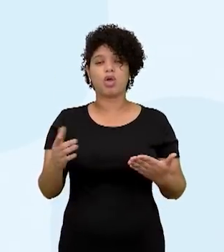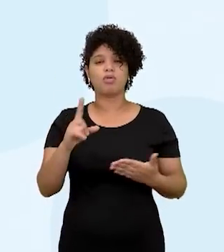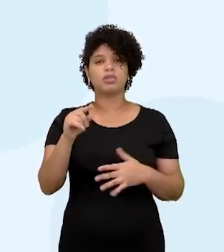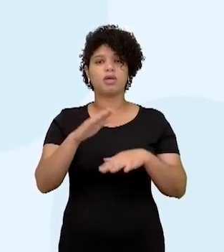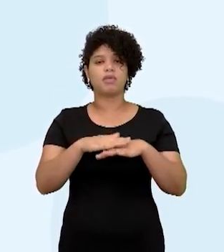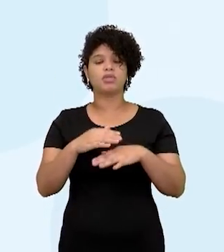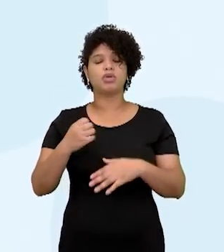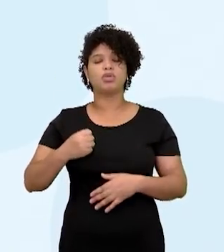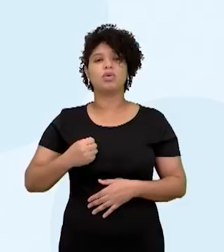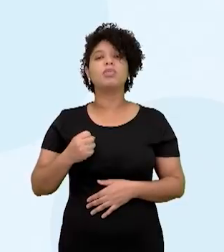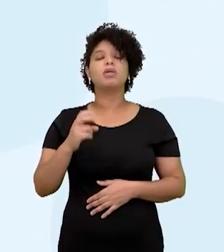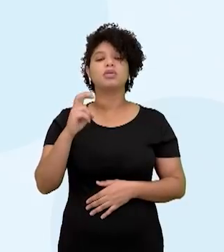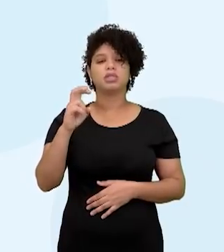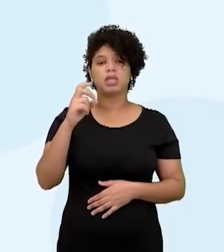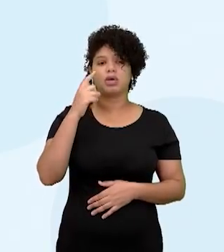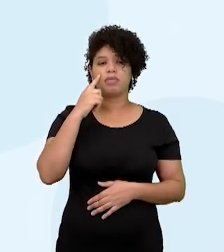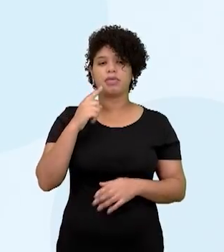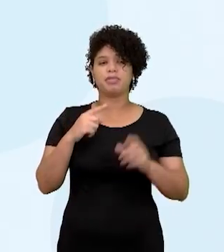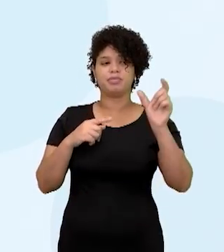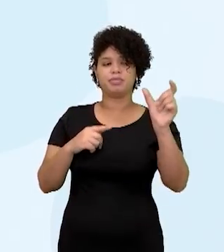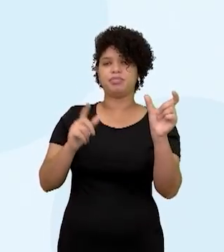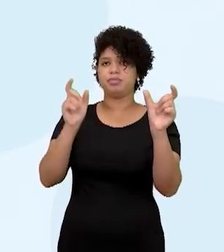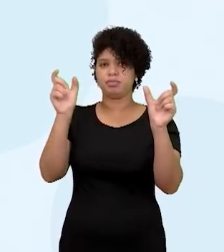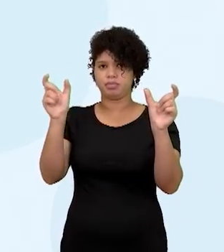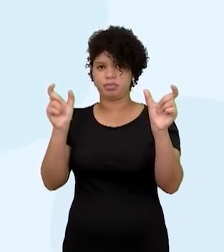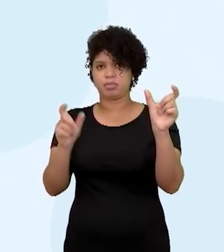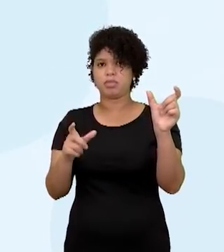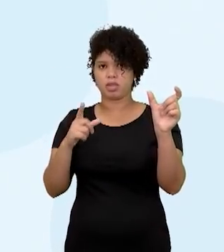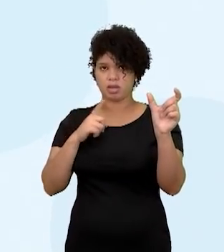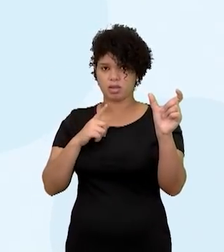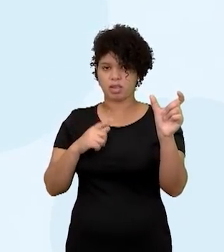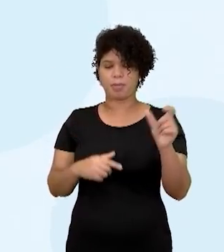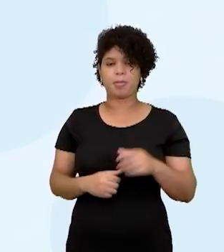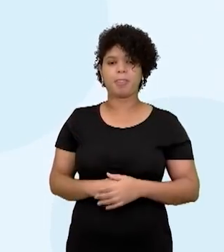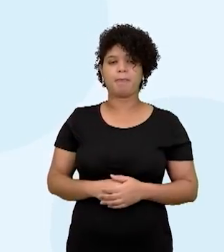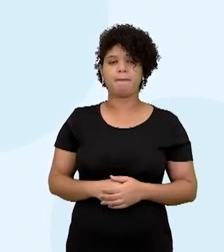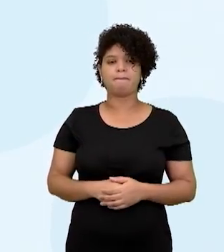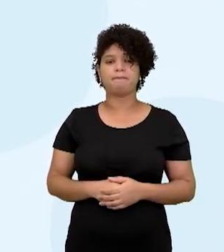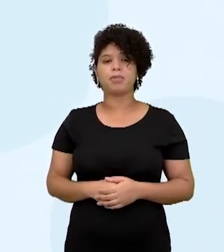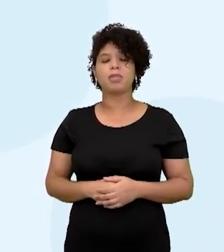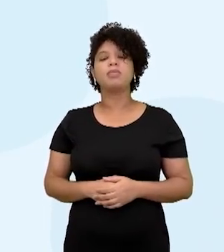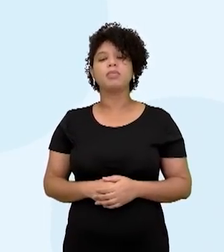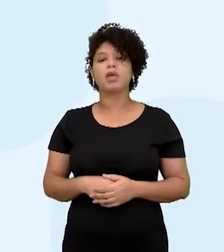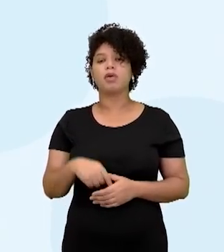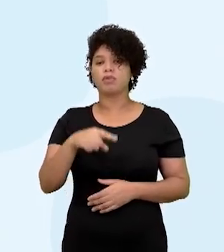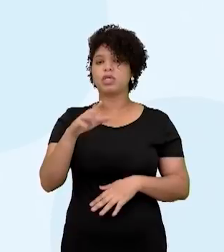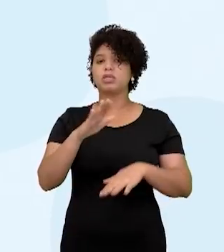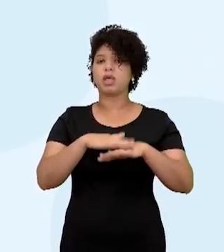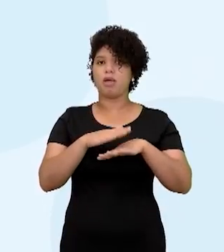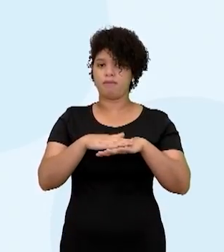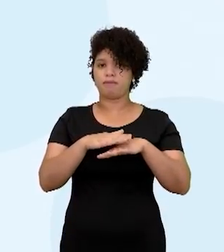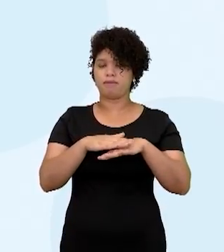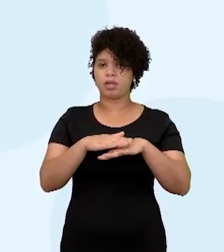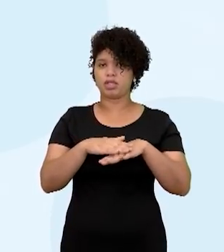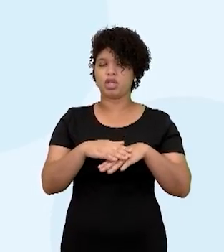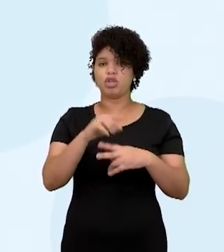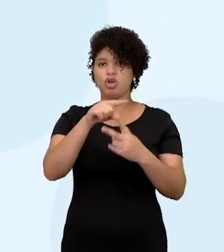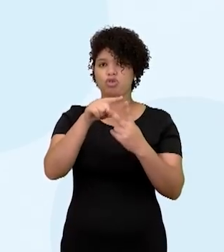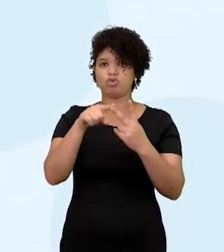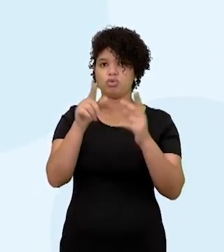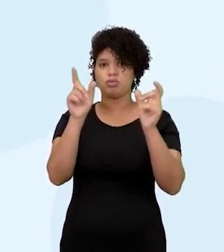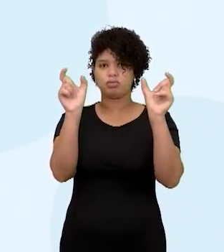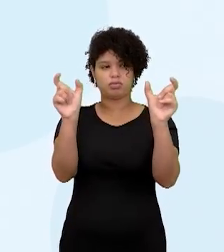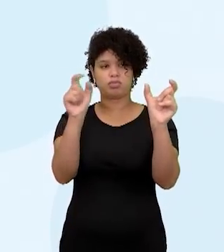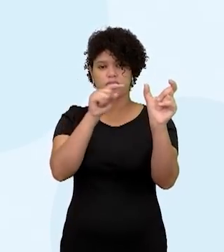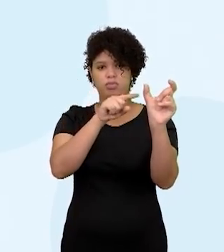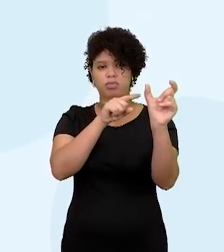Atividade 5, itens A e C, tá bom? Adaptada lá do material. Quero que vocês desenvolvam esses dois produtos